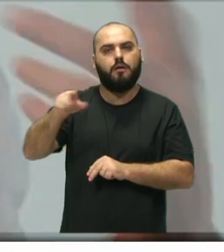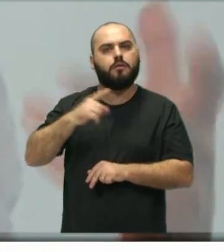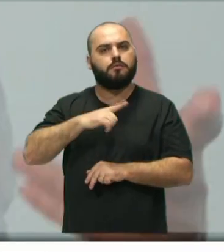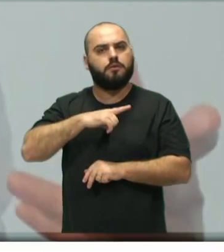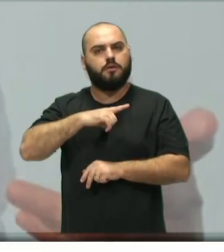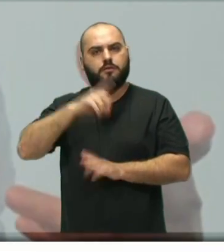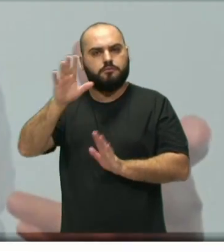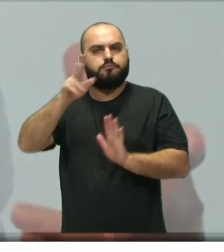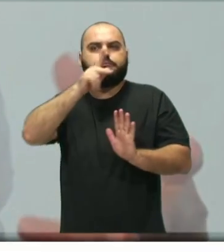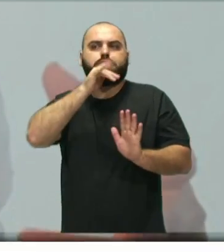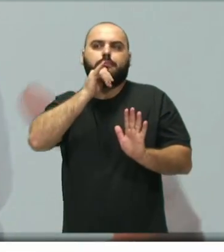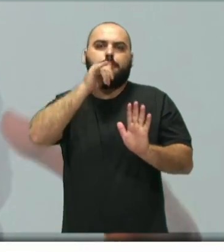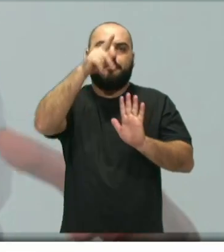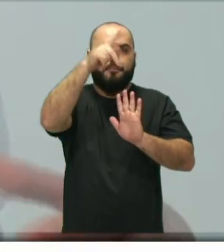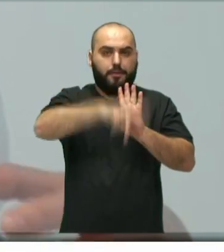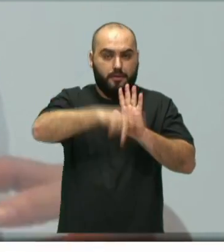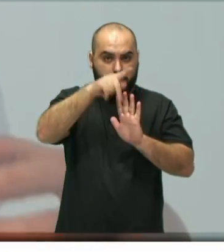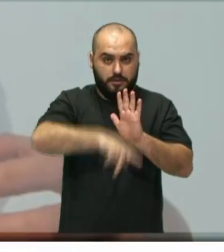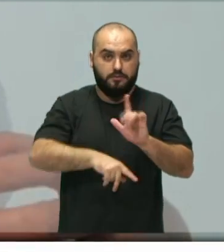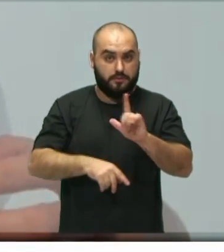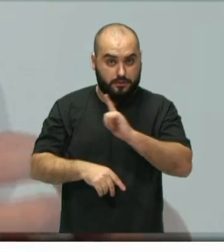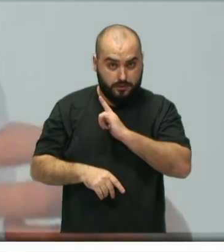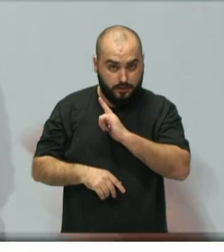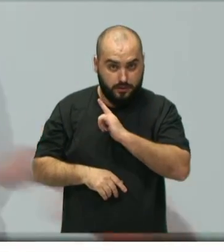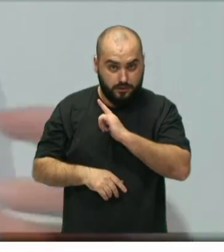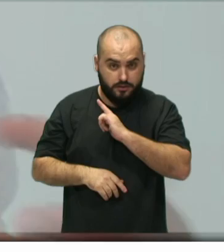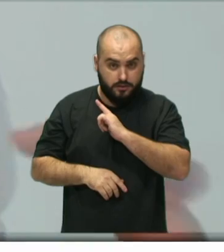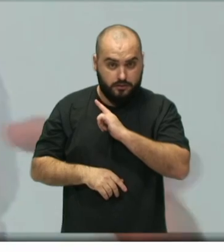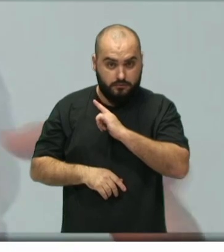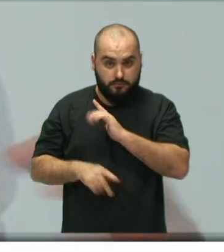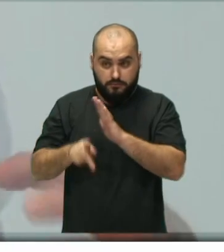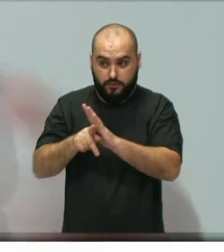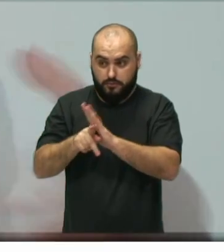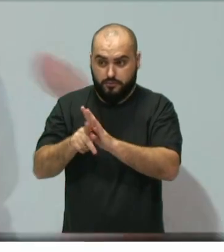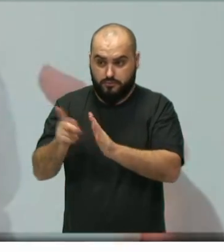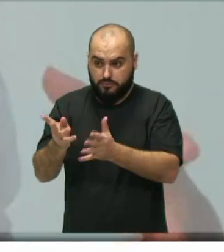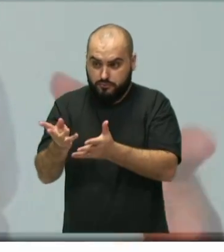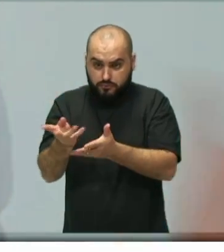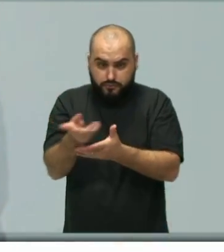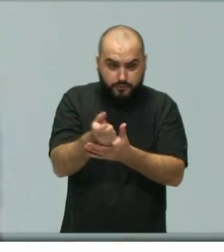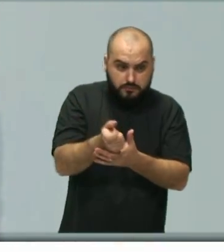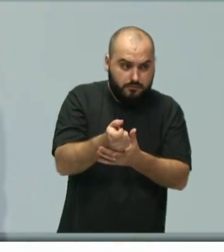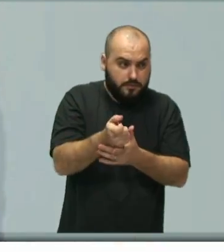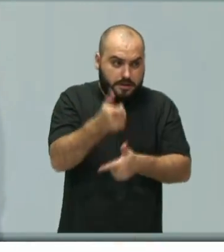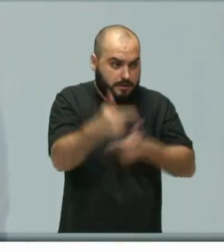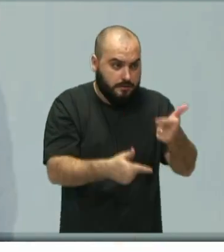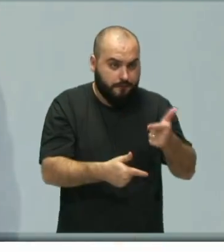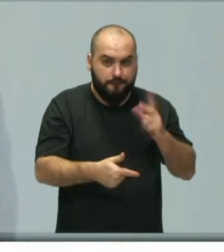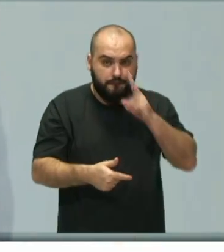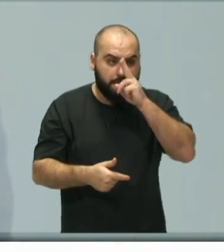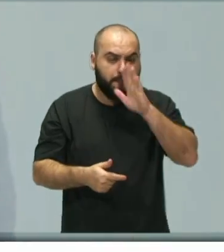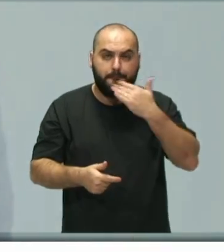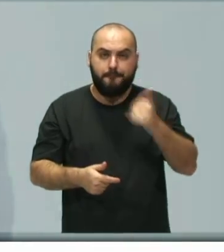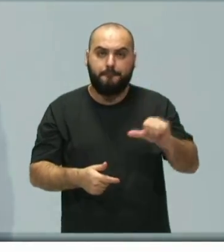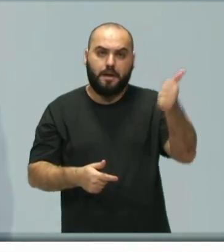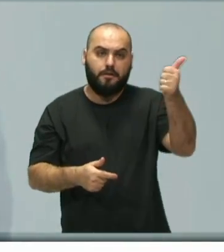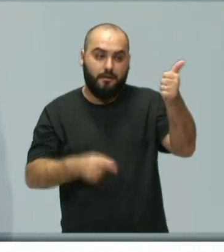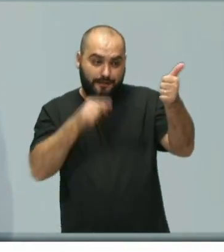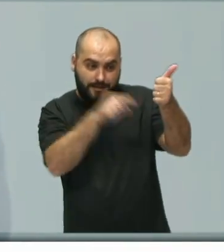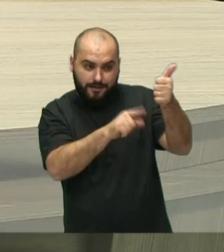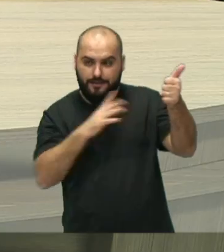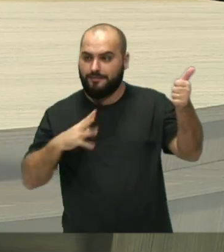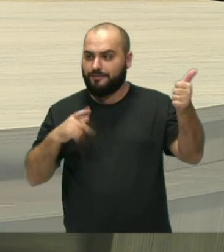os projetos para eles forem de atuação, né, ativos, melhor para eles e para todo